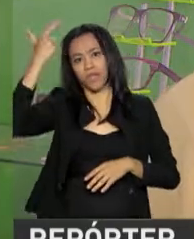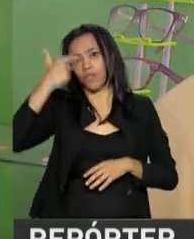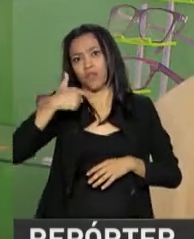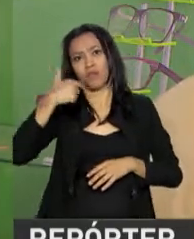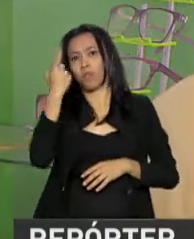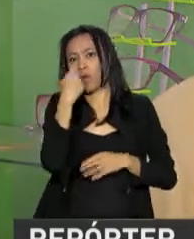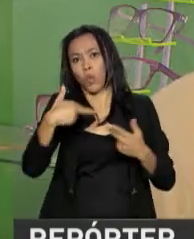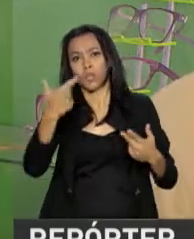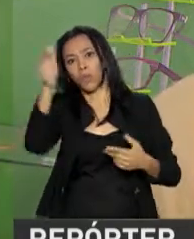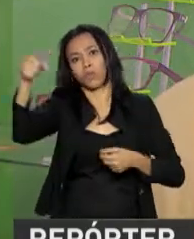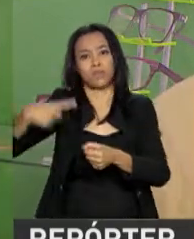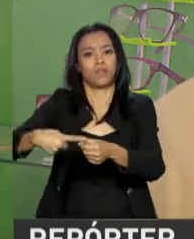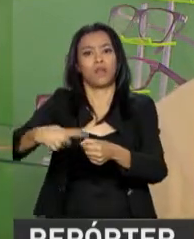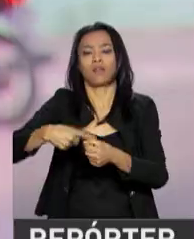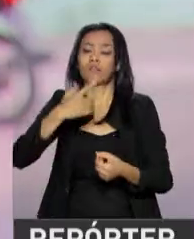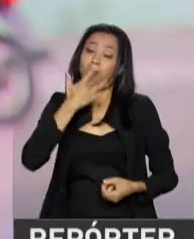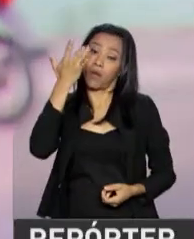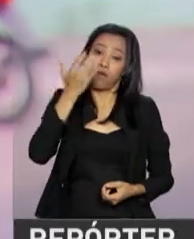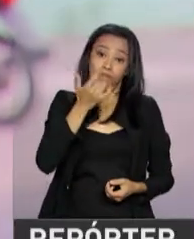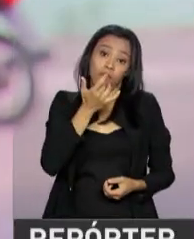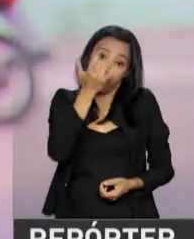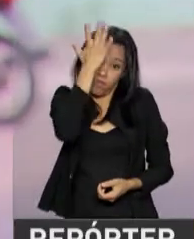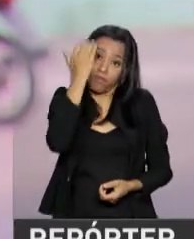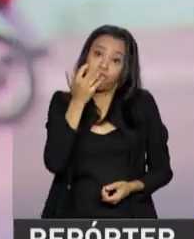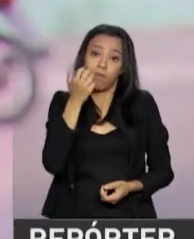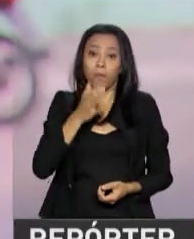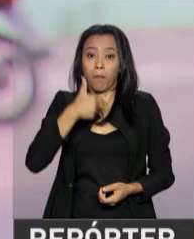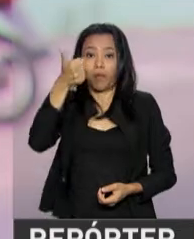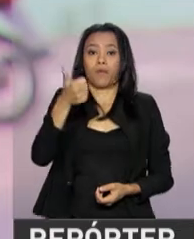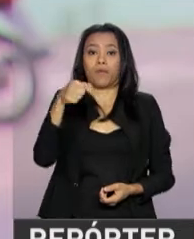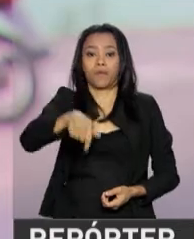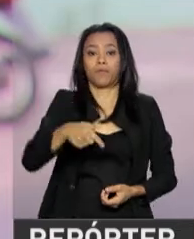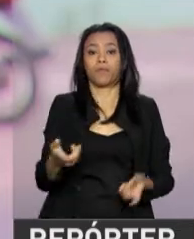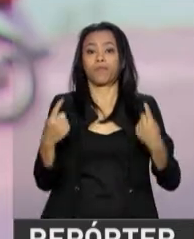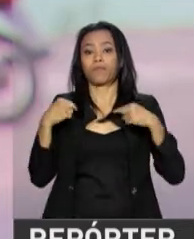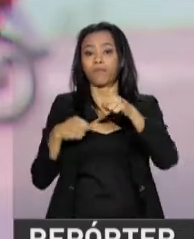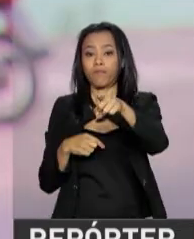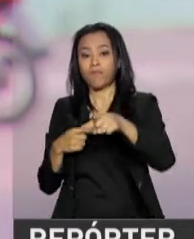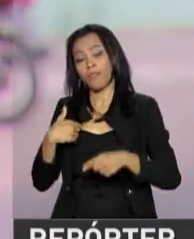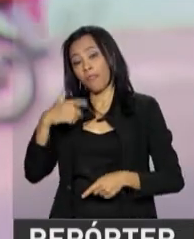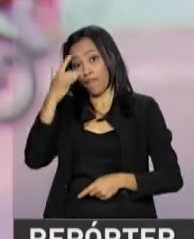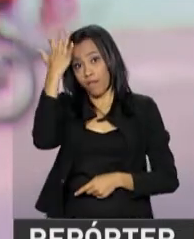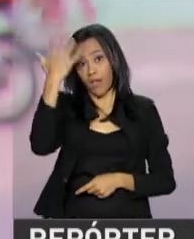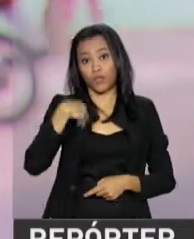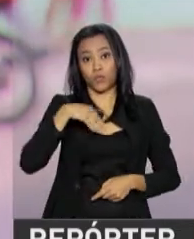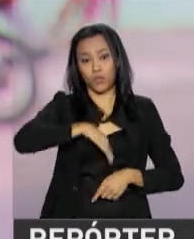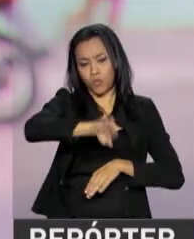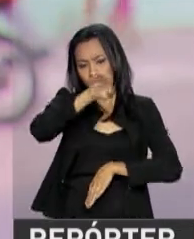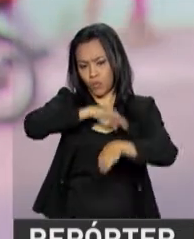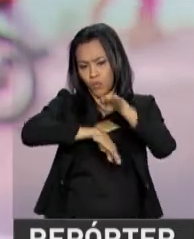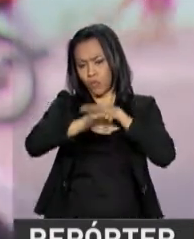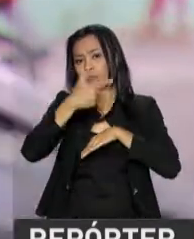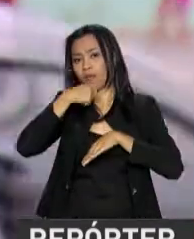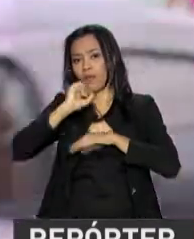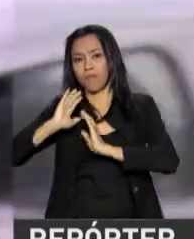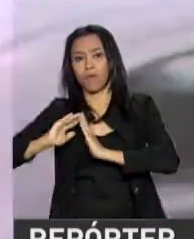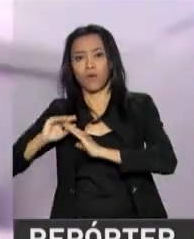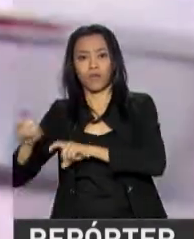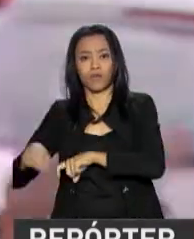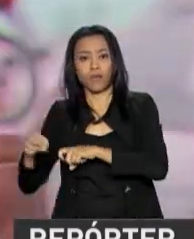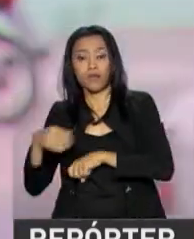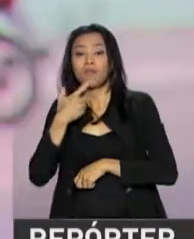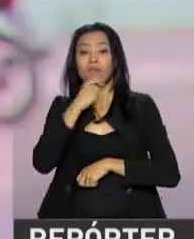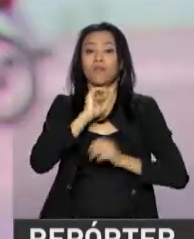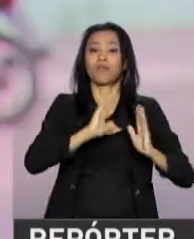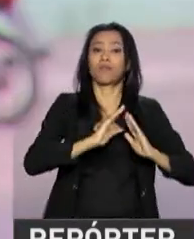cidade então ficou melhor ela facilita muito no tráfico né tanto com as pessoas da zona rural com as pessoas